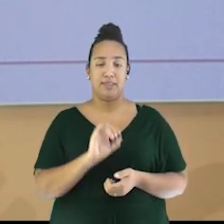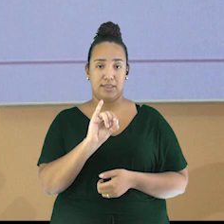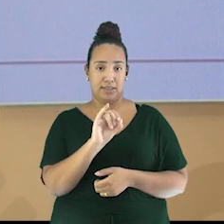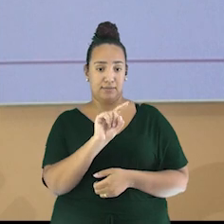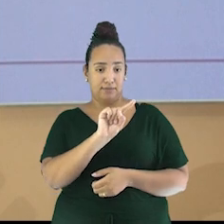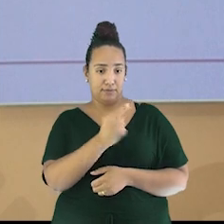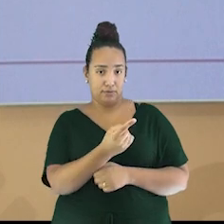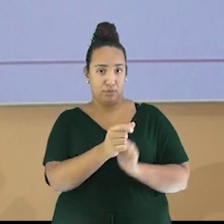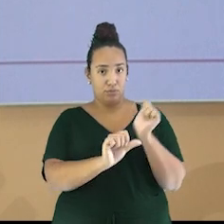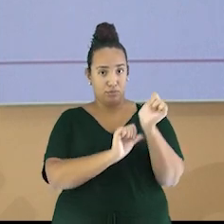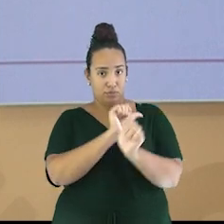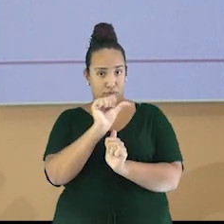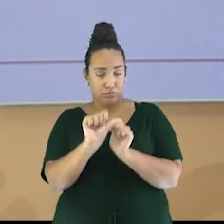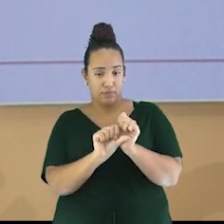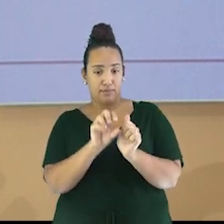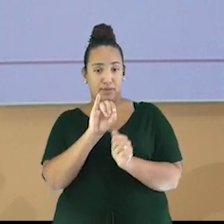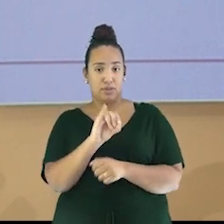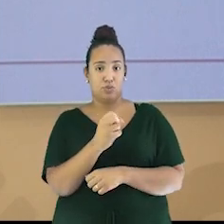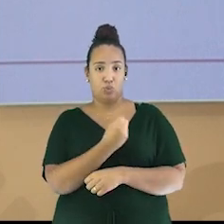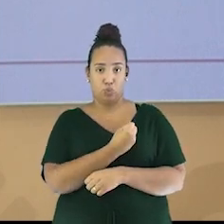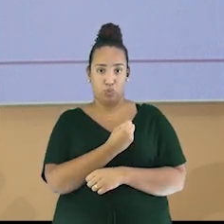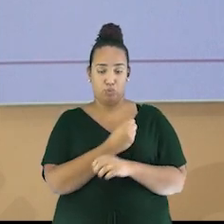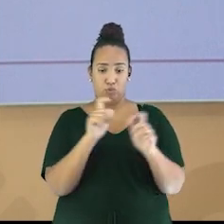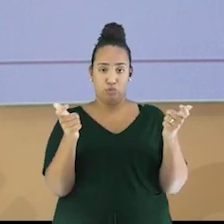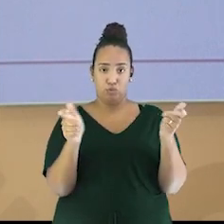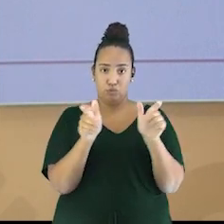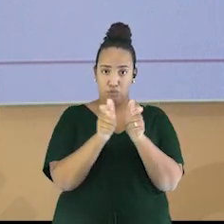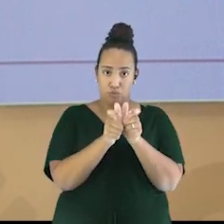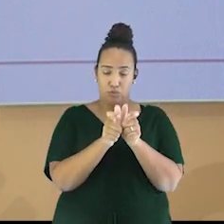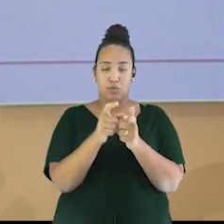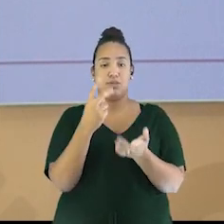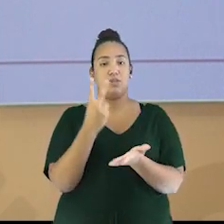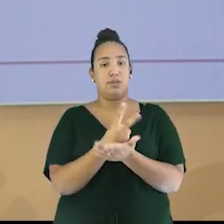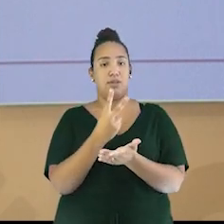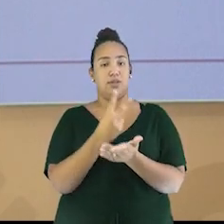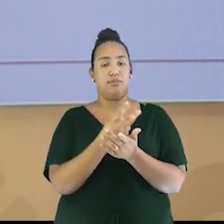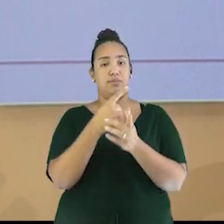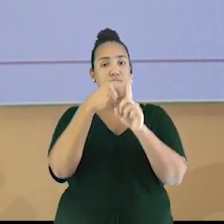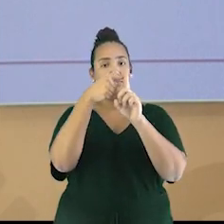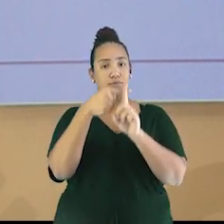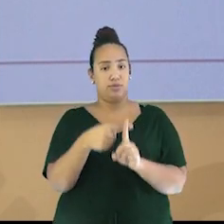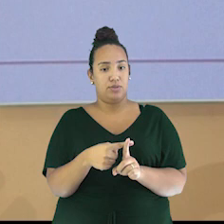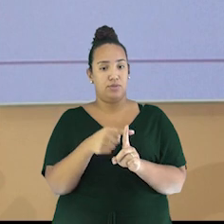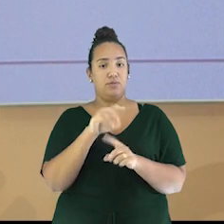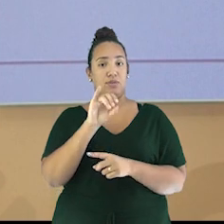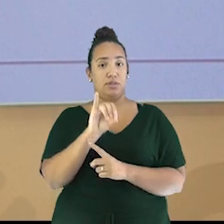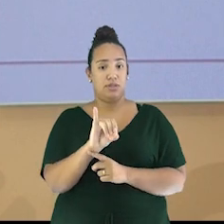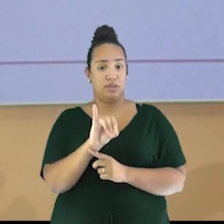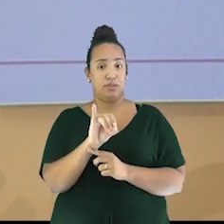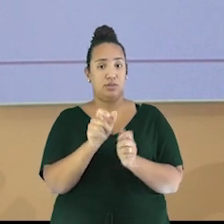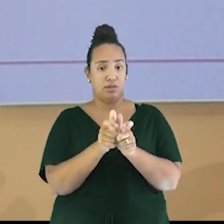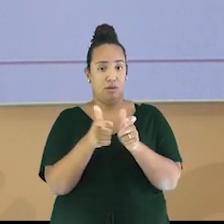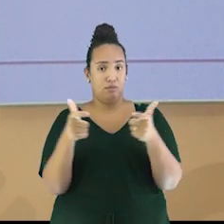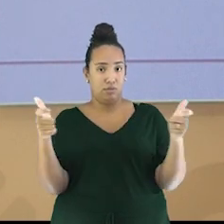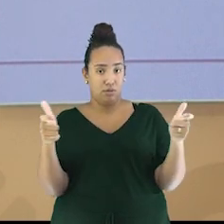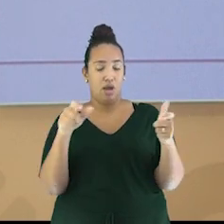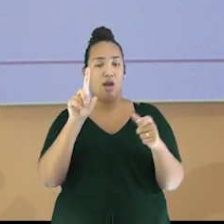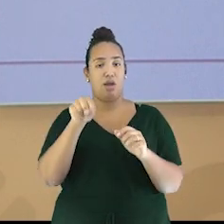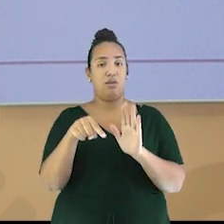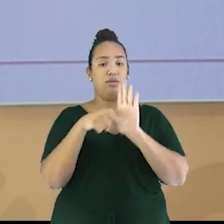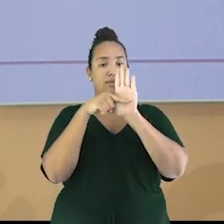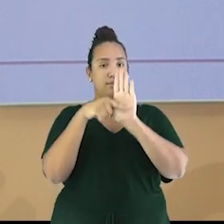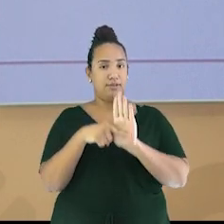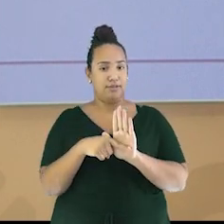vírgula, se o número diminuir, o expoente será positivo. Se o número aumentar, o expoente será negativo.